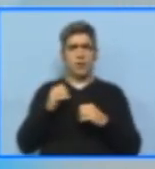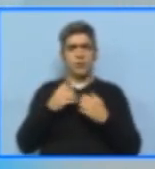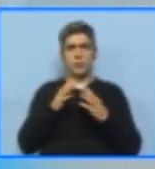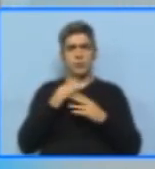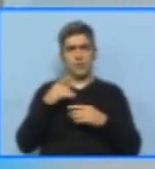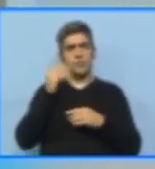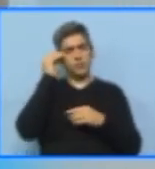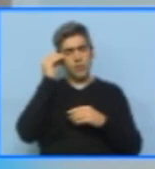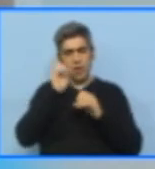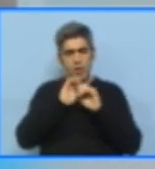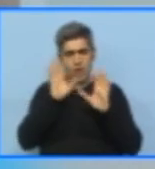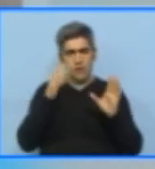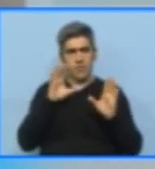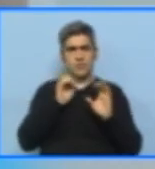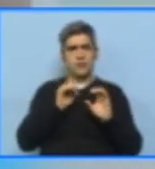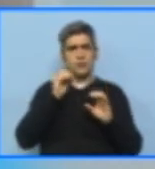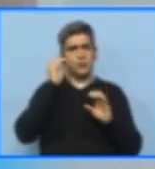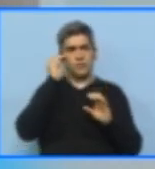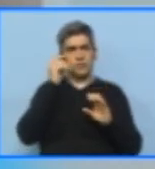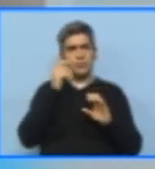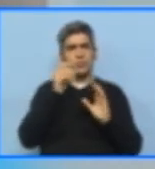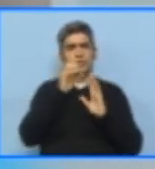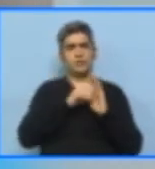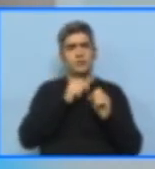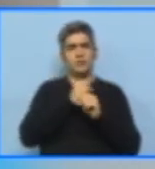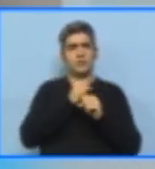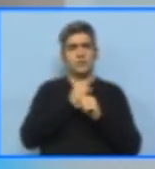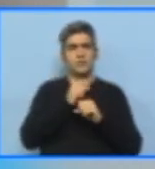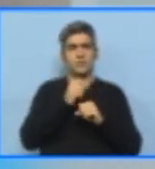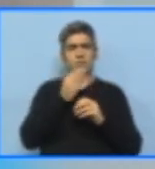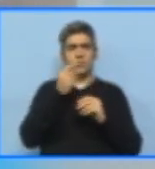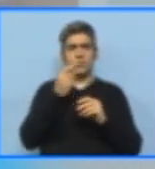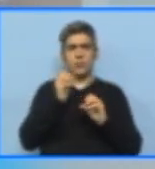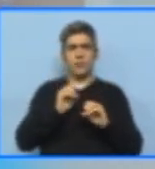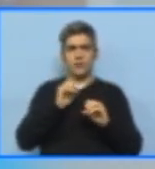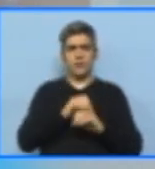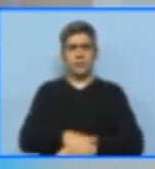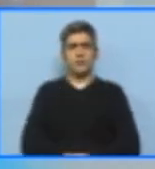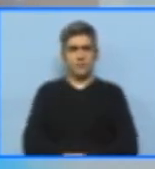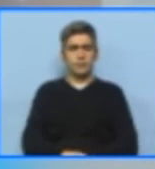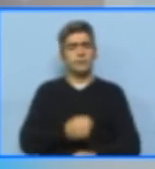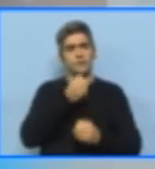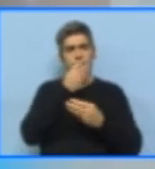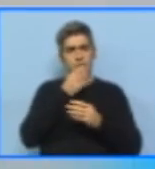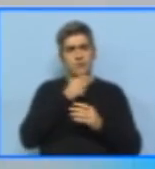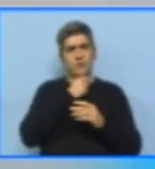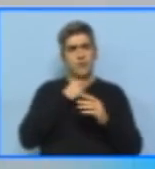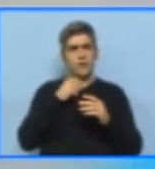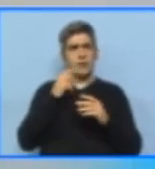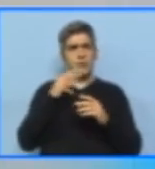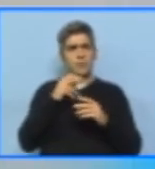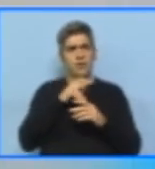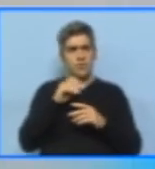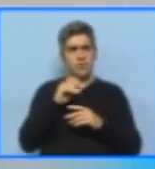têm saudades, como é óbvio, mas ninguém tem saudades das condições de trabalho, muitas que até nem existiam. Muito bem, Padre Américo Aguiar, muito obrigado por ter